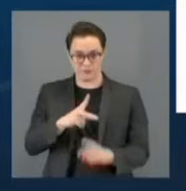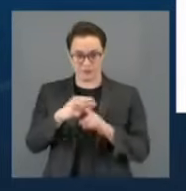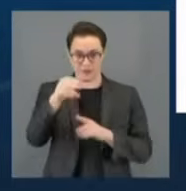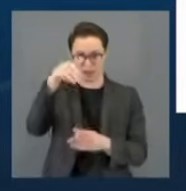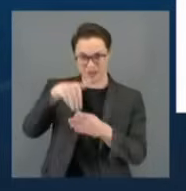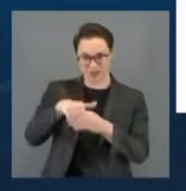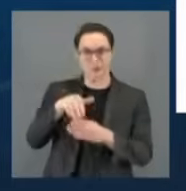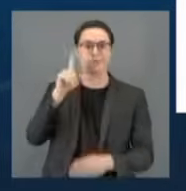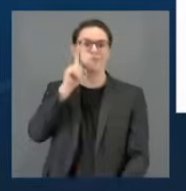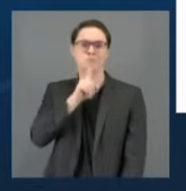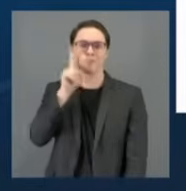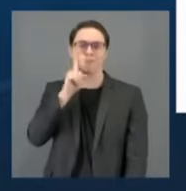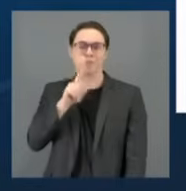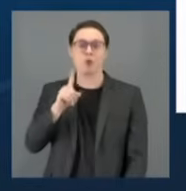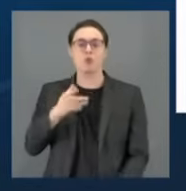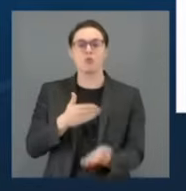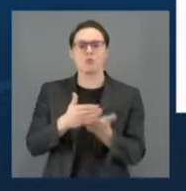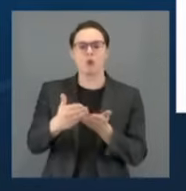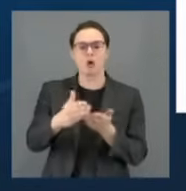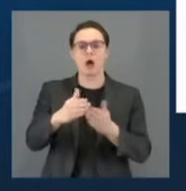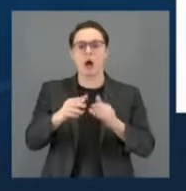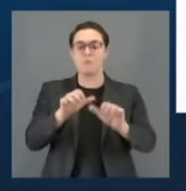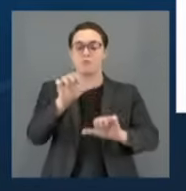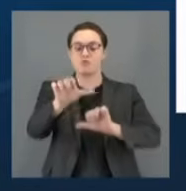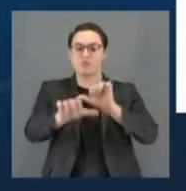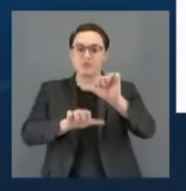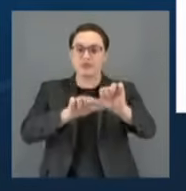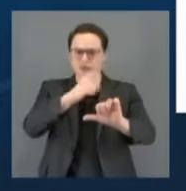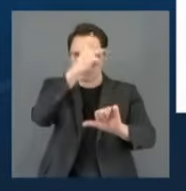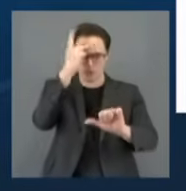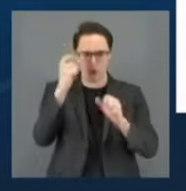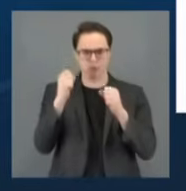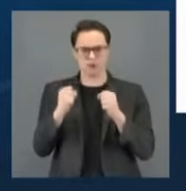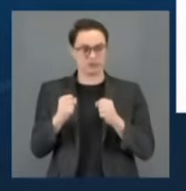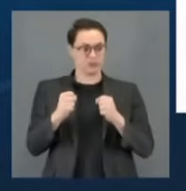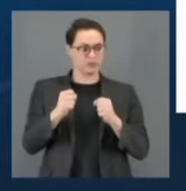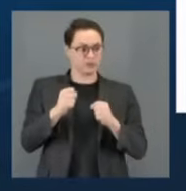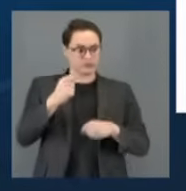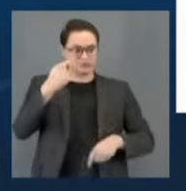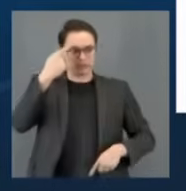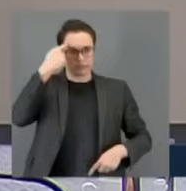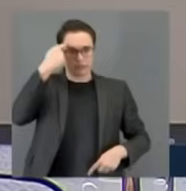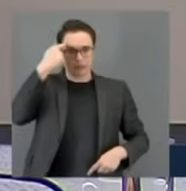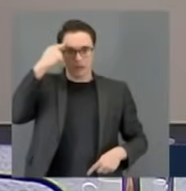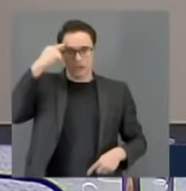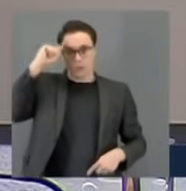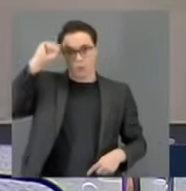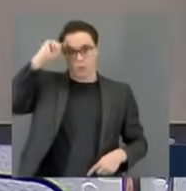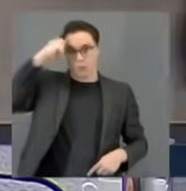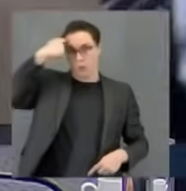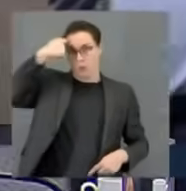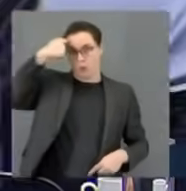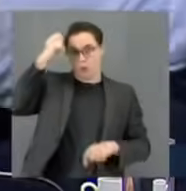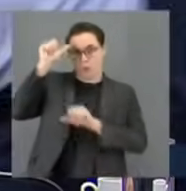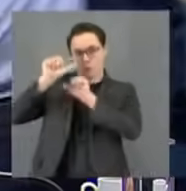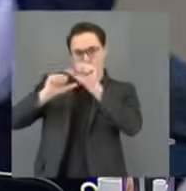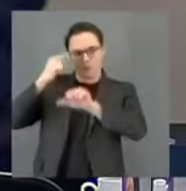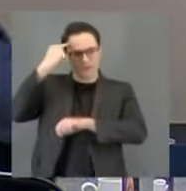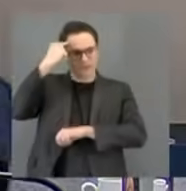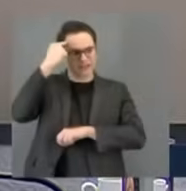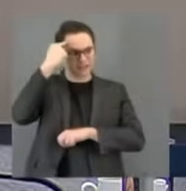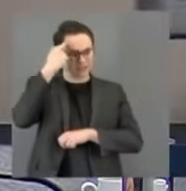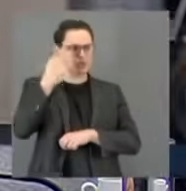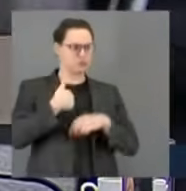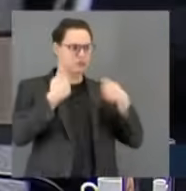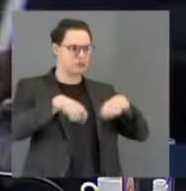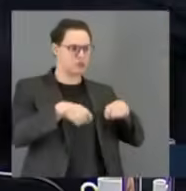rumos das mentes dos poderosos. Eles perceberam que precisavam controlar as redes